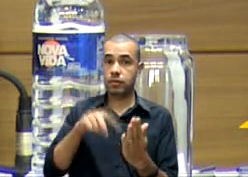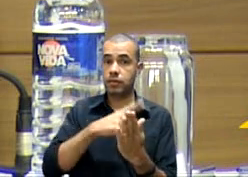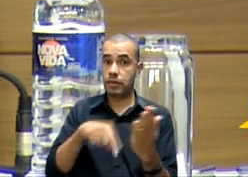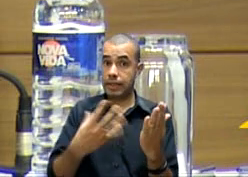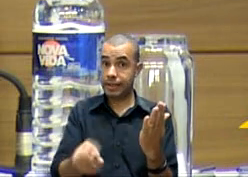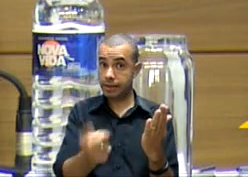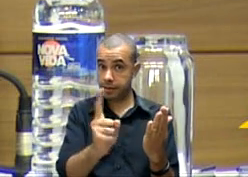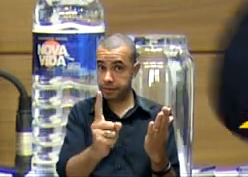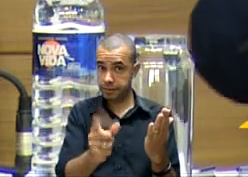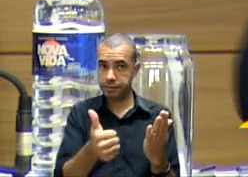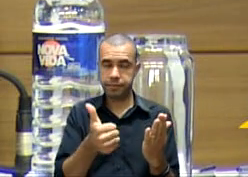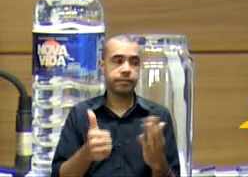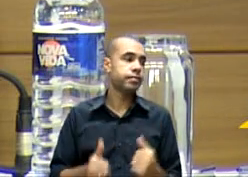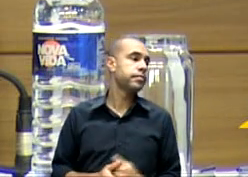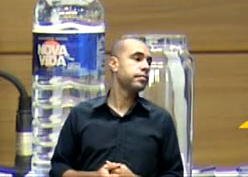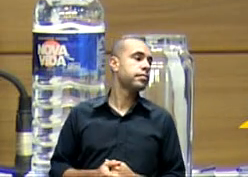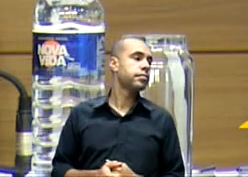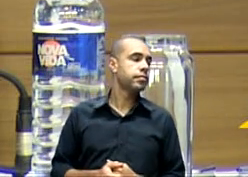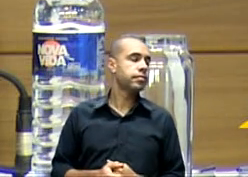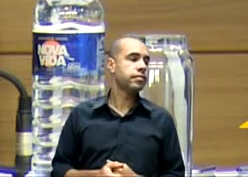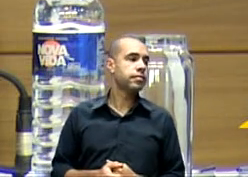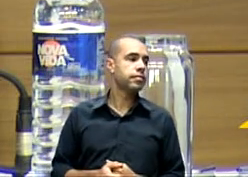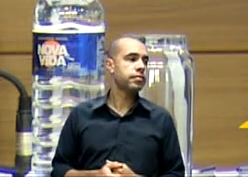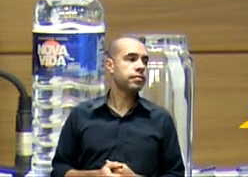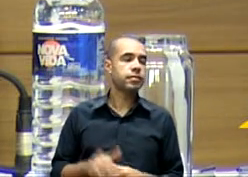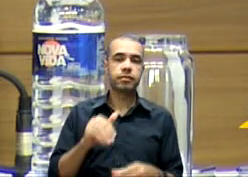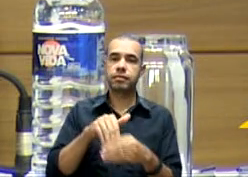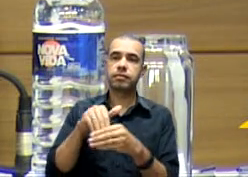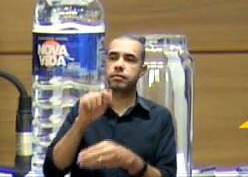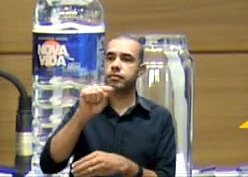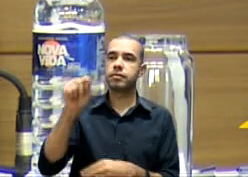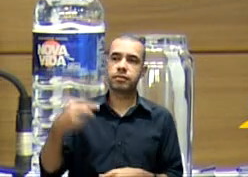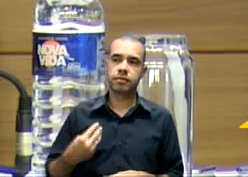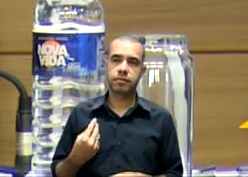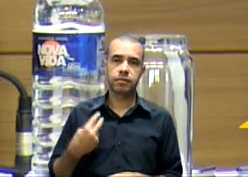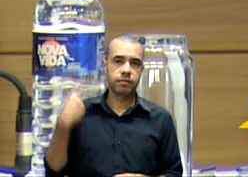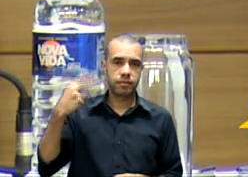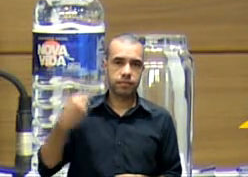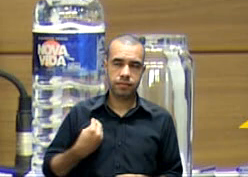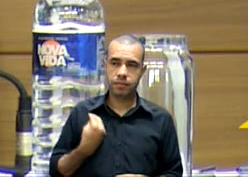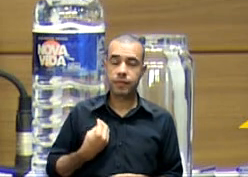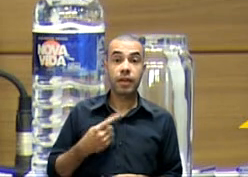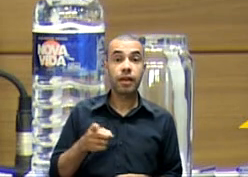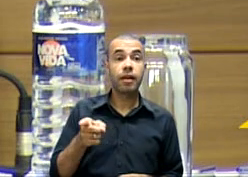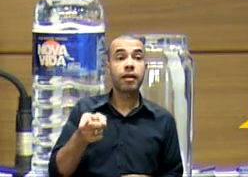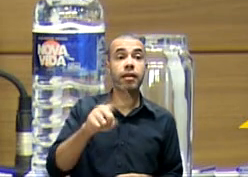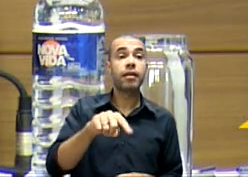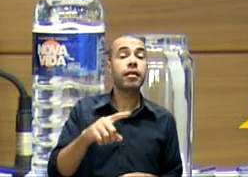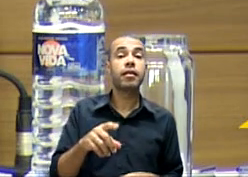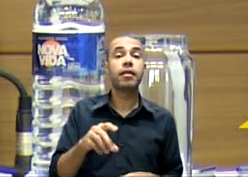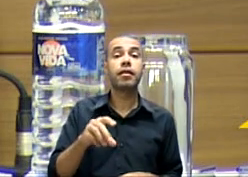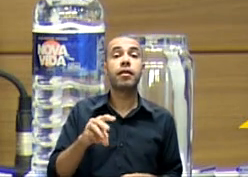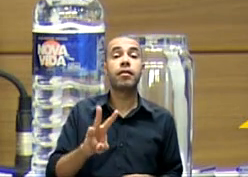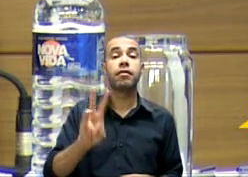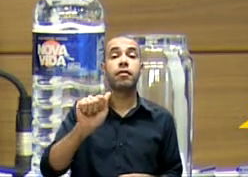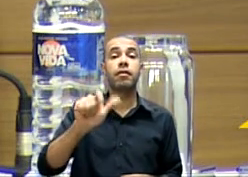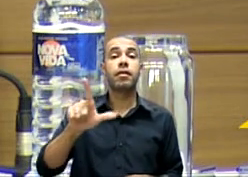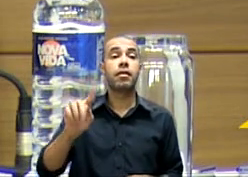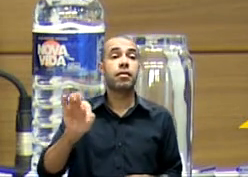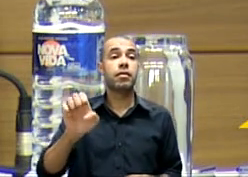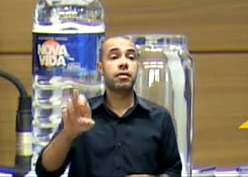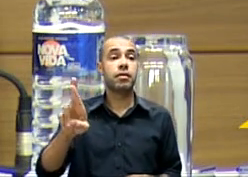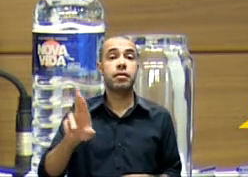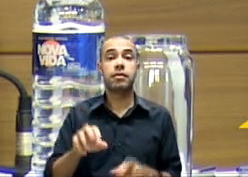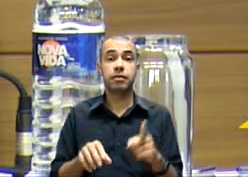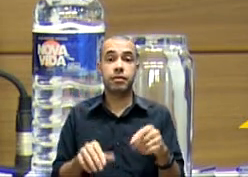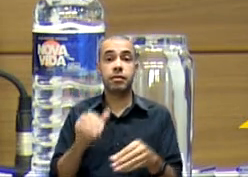veto. Quando os vereadores estão votando, cumprimentar aqui o nosso amigo Walter, lá da Feira do Produtor. Walter, seja bem-vindo aqui no plenário